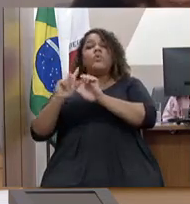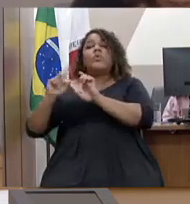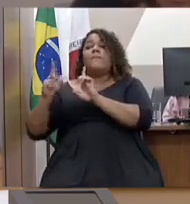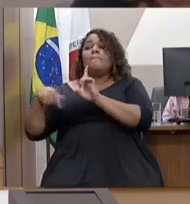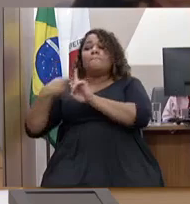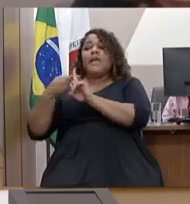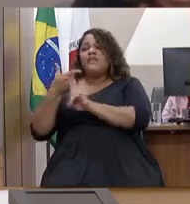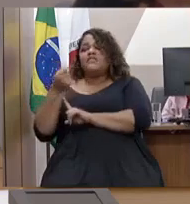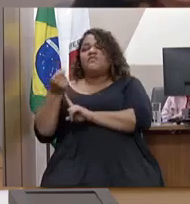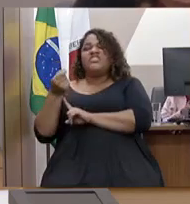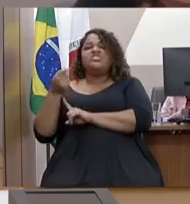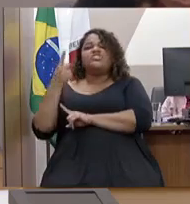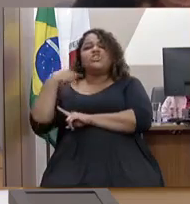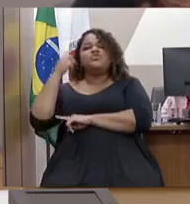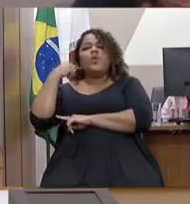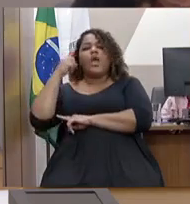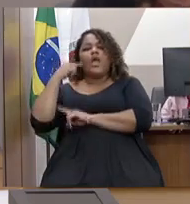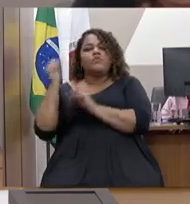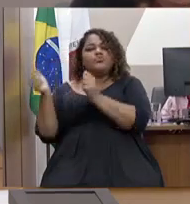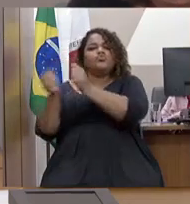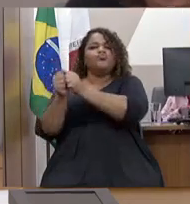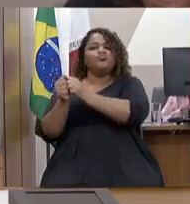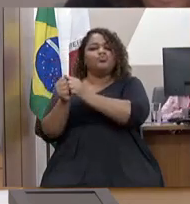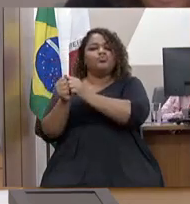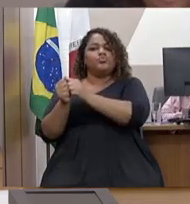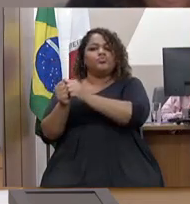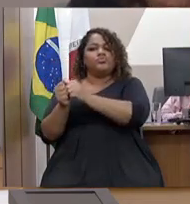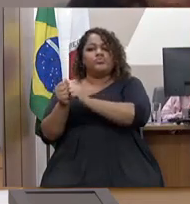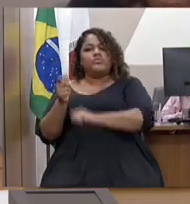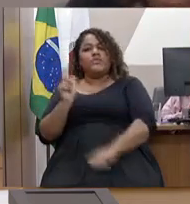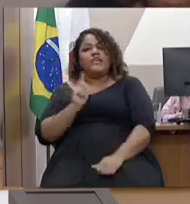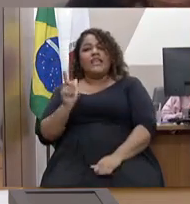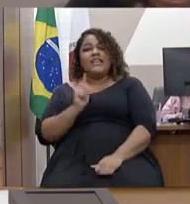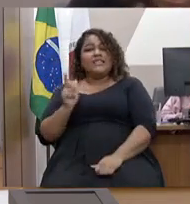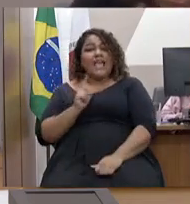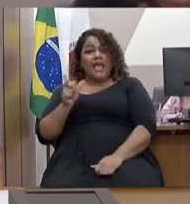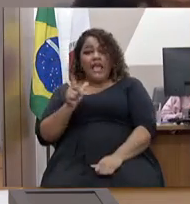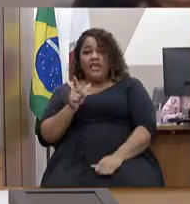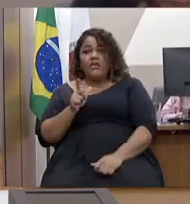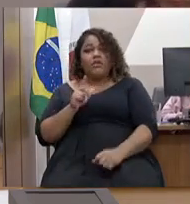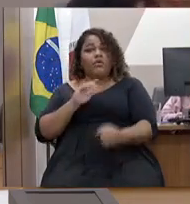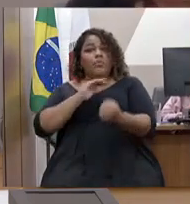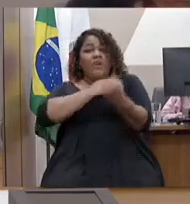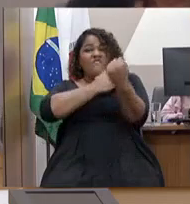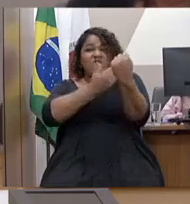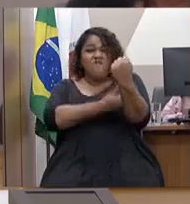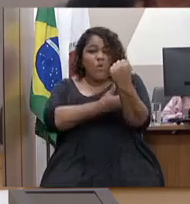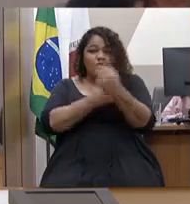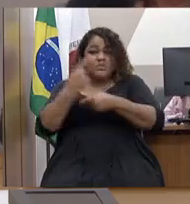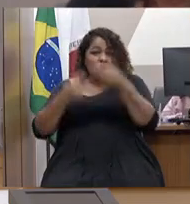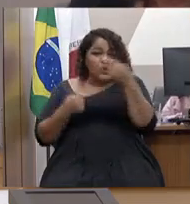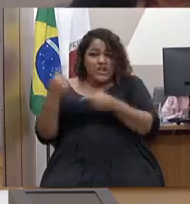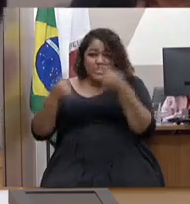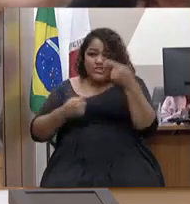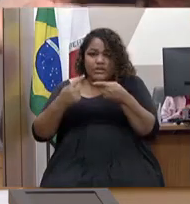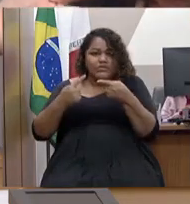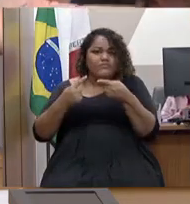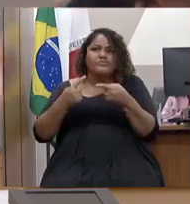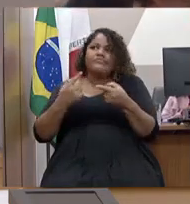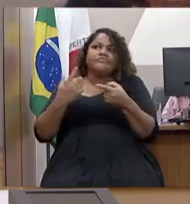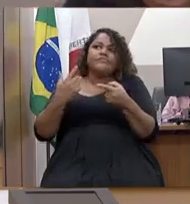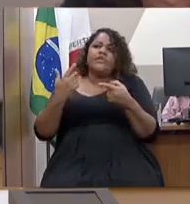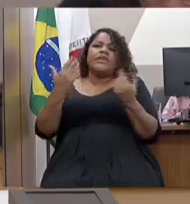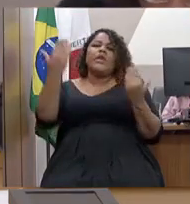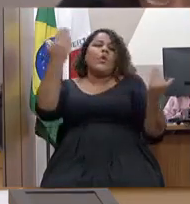né E eles vêm com uma base com uma força de Lobby que não tem nem comparação com a força de